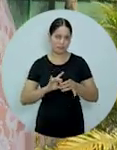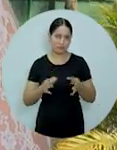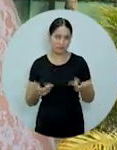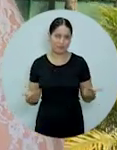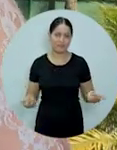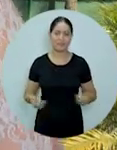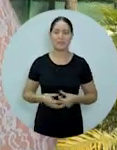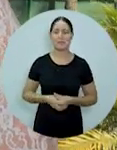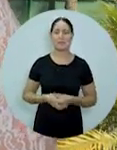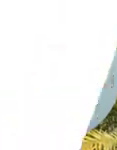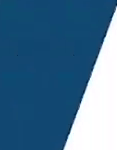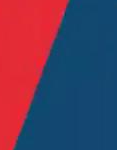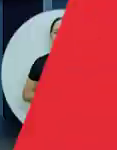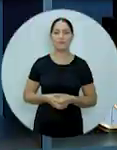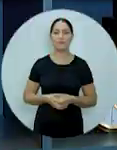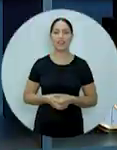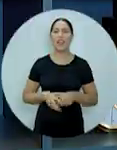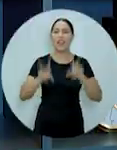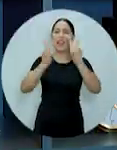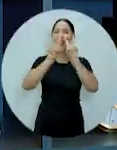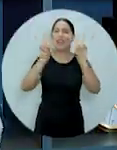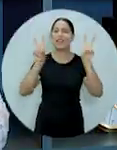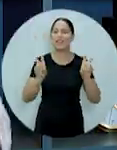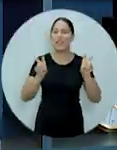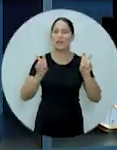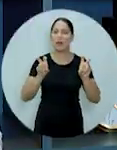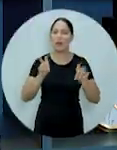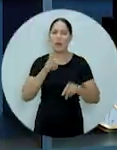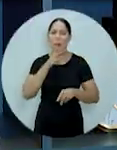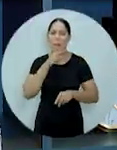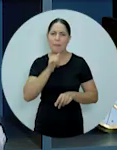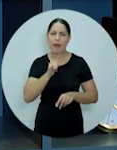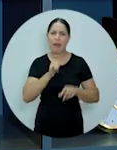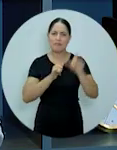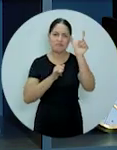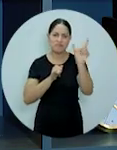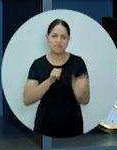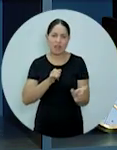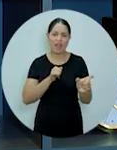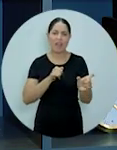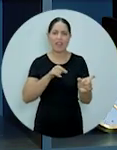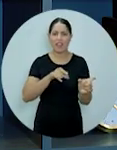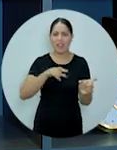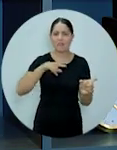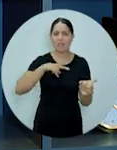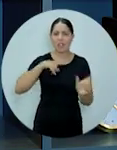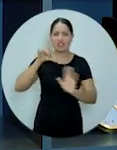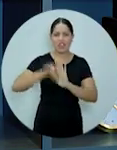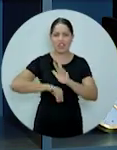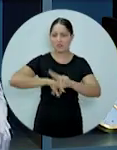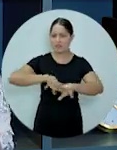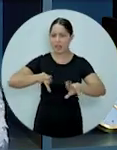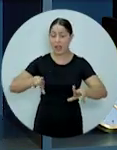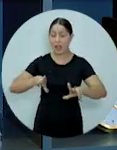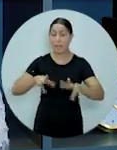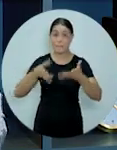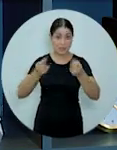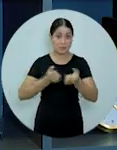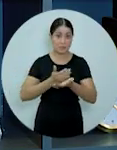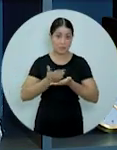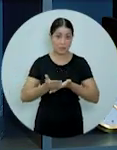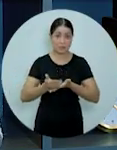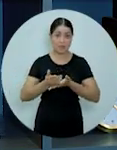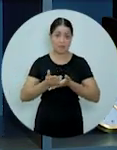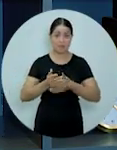pai na vida dos filhos. Falar sobre paternidade pode envolver várias áreas do direito, mas para começar o